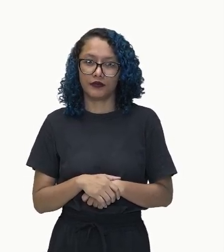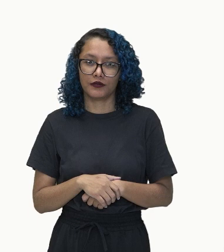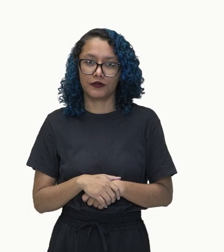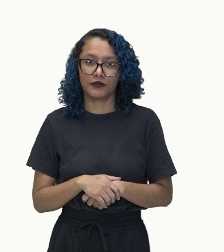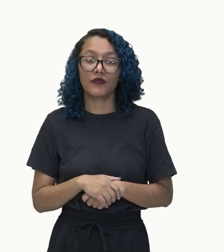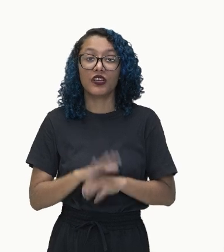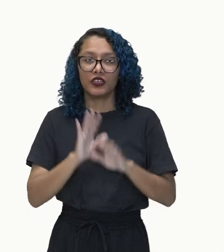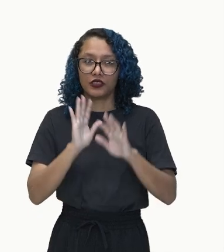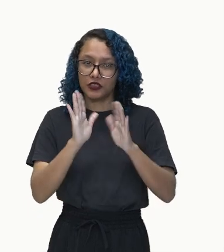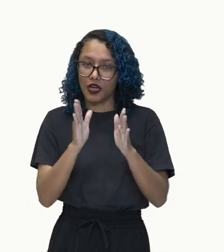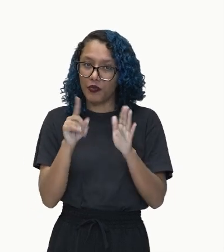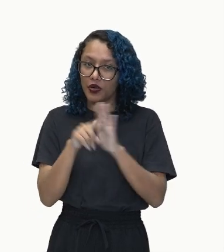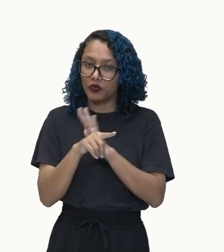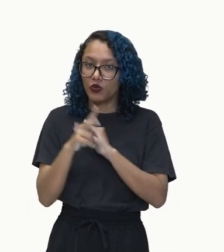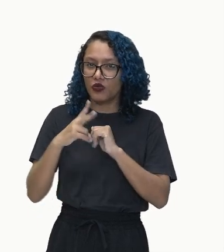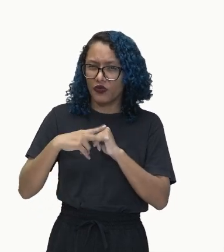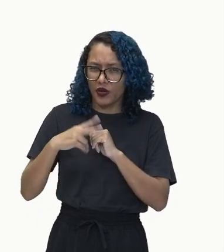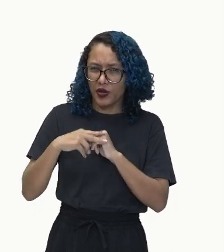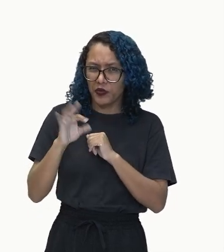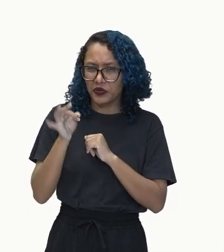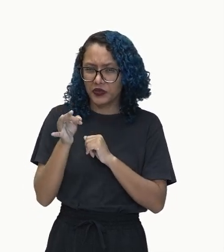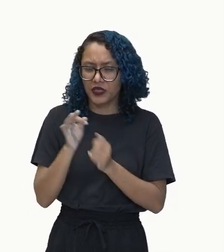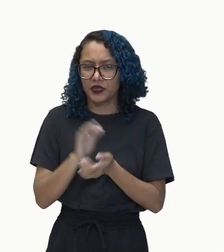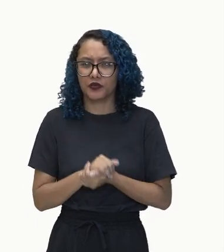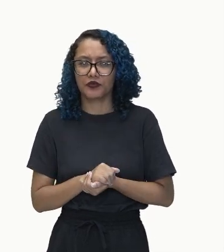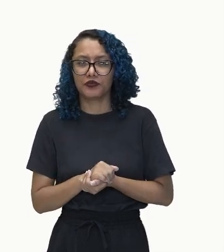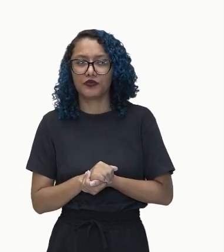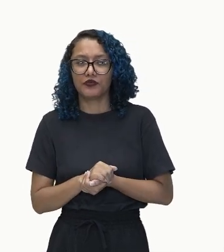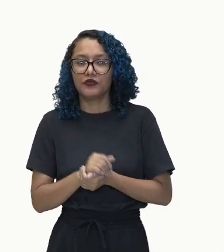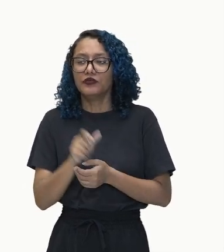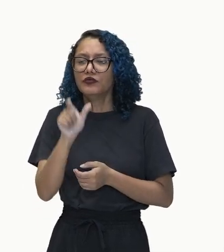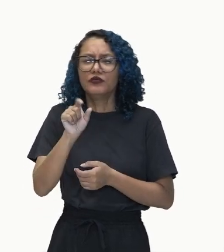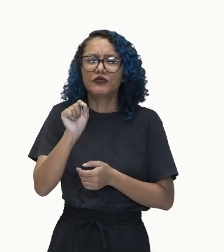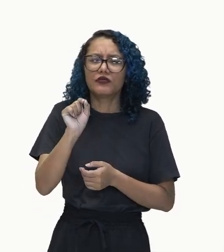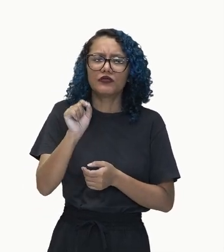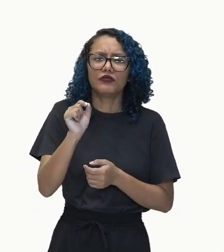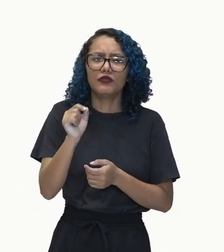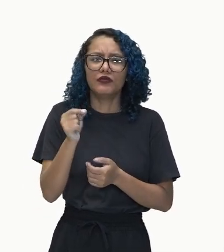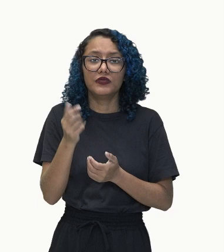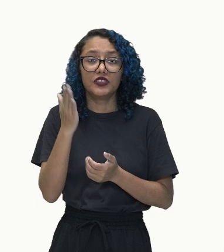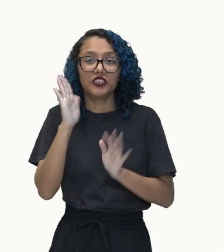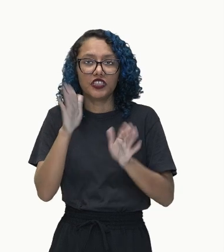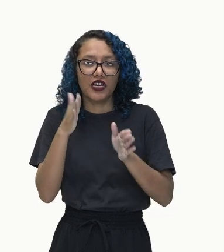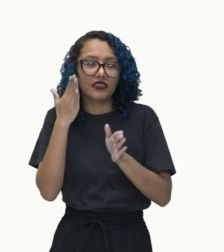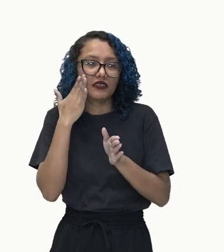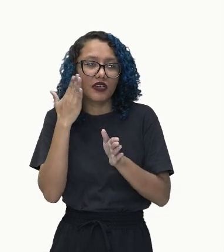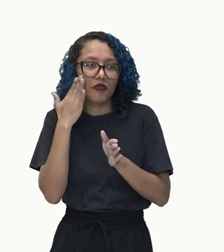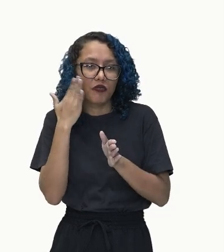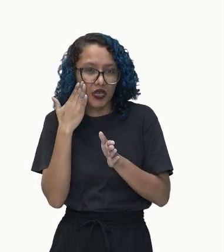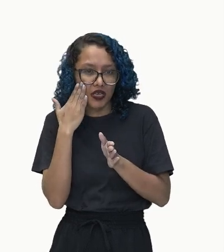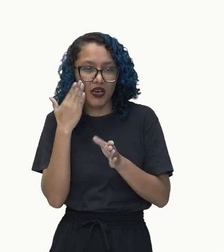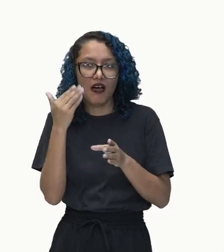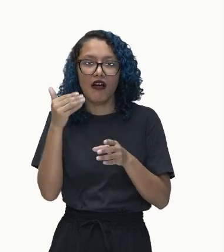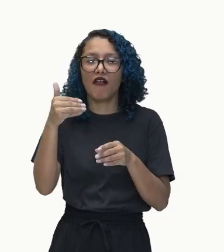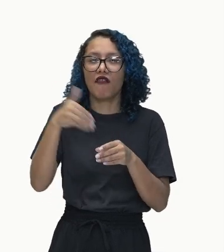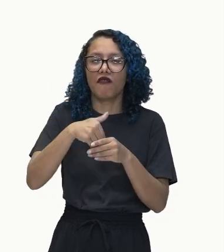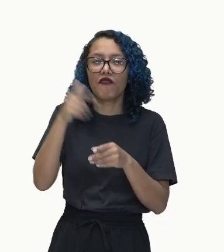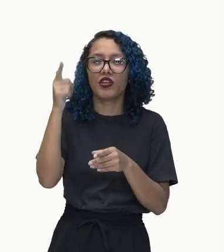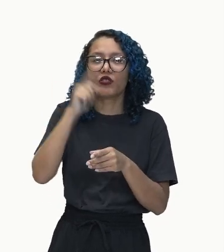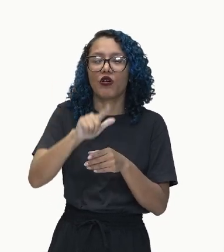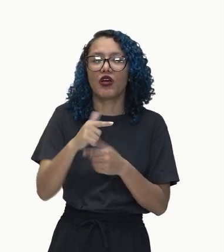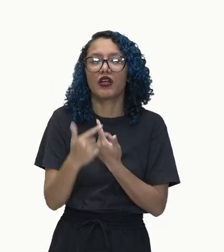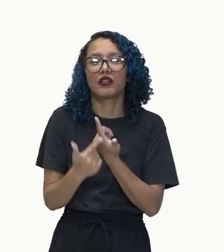fizemos a pergunta ao verbo, quem já previam a vitória da oposição? Aí responde, olha só como ele responde. Os resultados